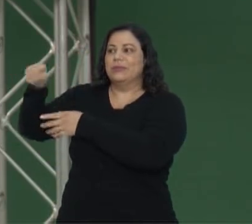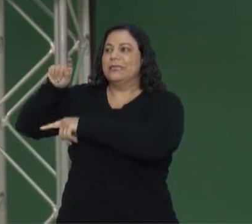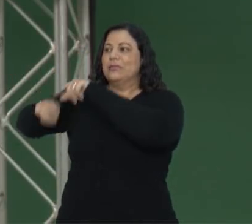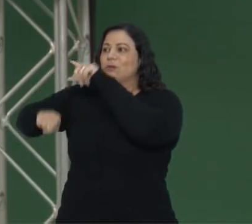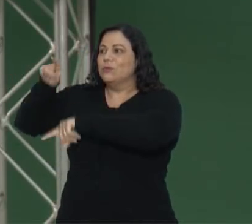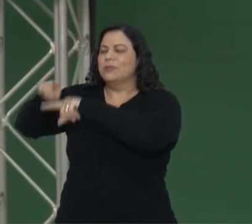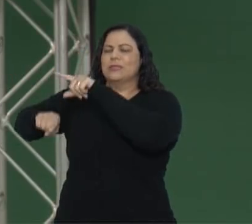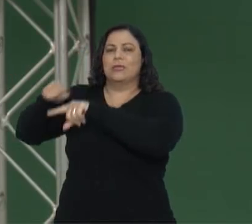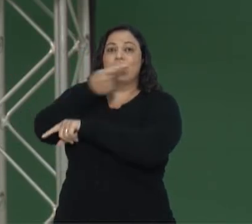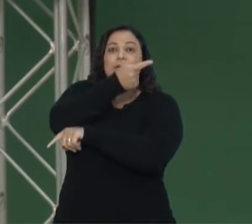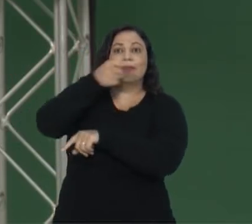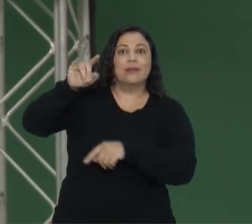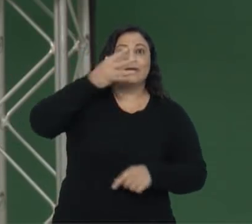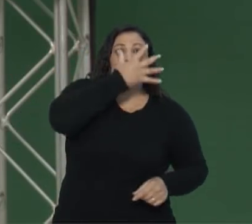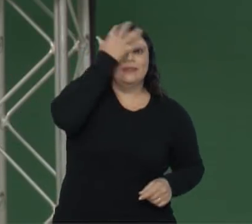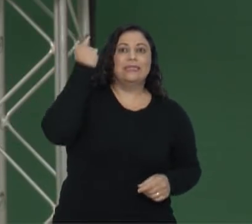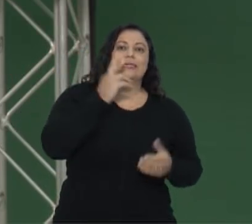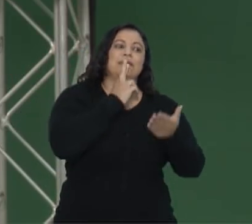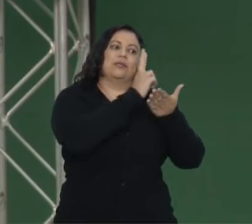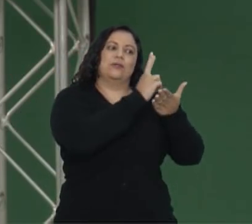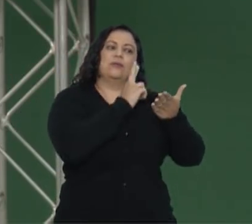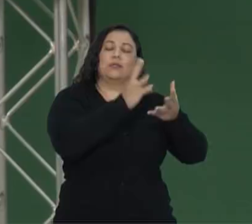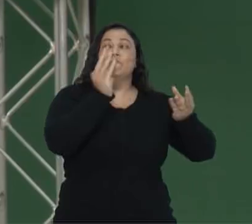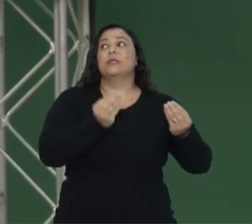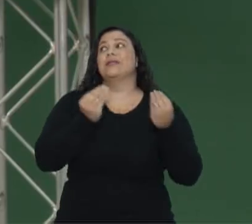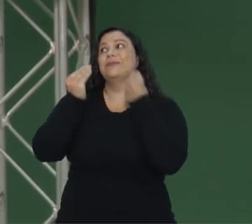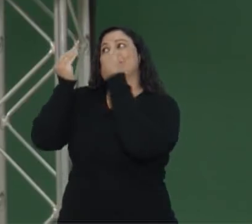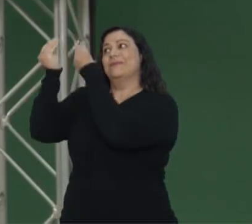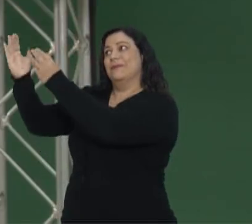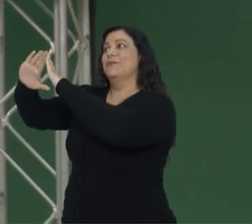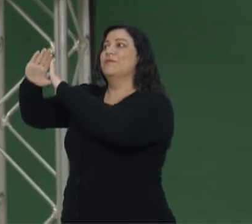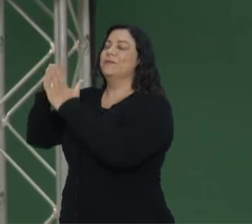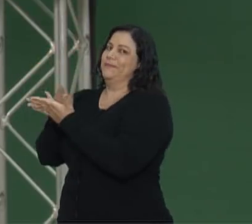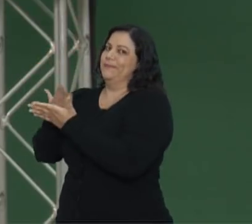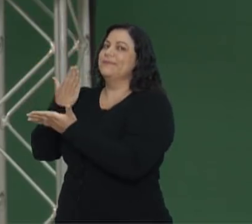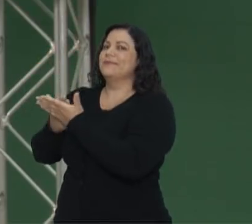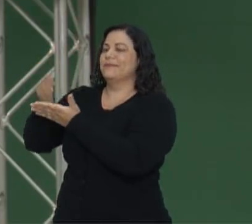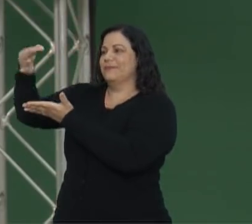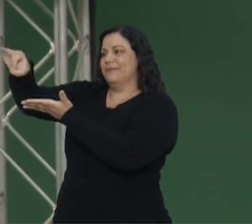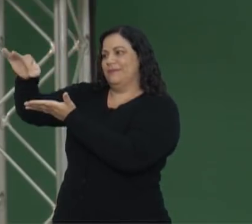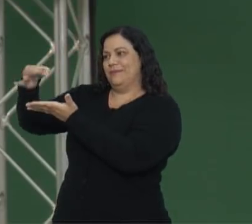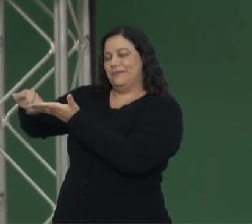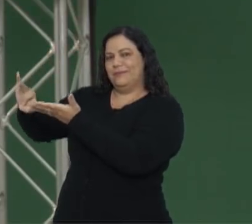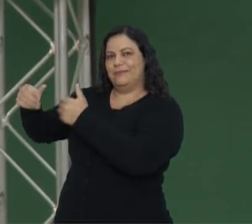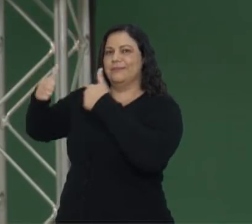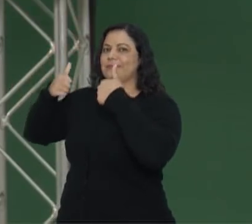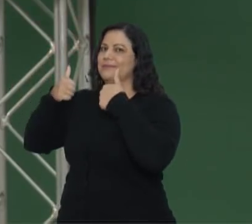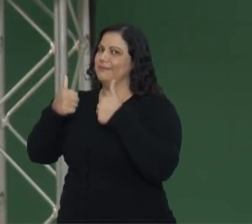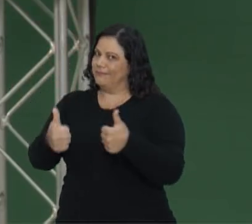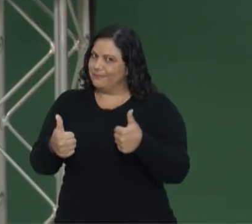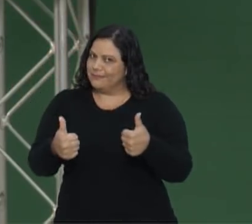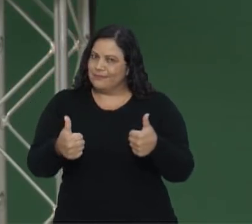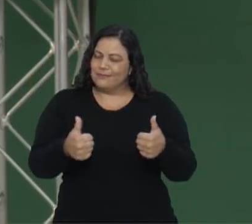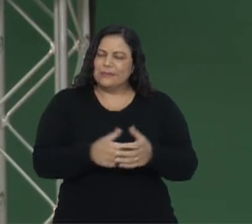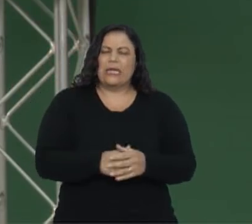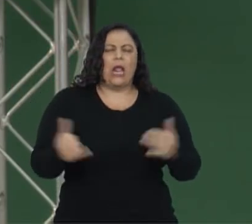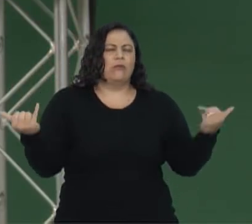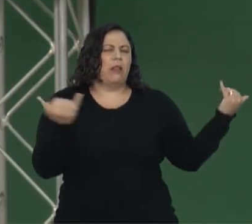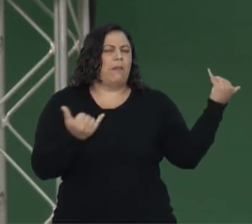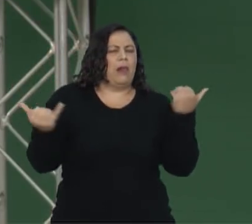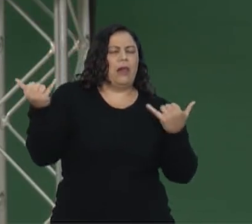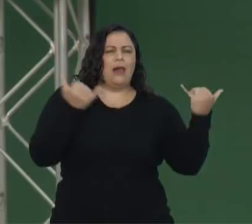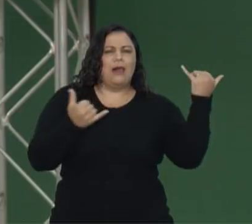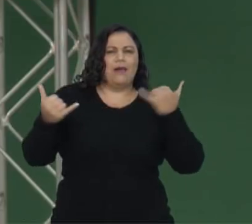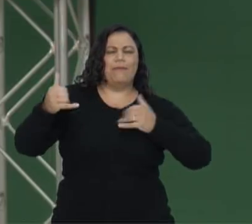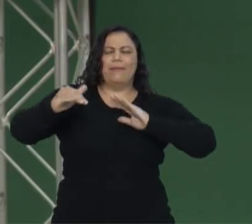não esqueça de devolver esse material para que seja feita a correção. Perfeito? Eu estou recebendo um monte de recado